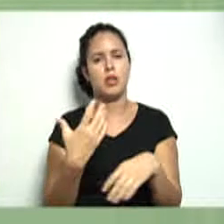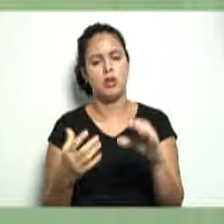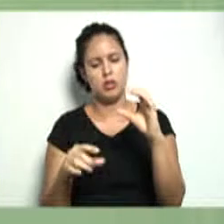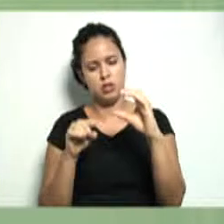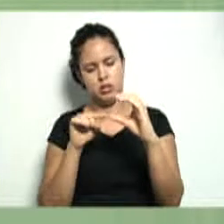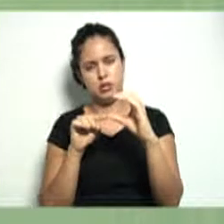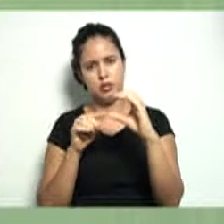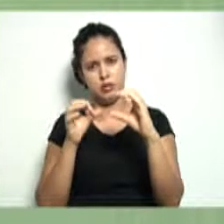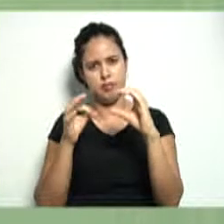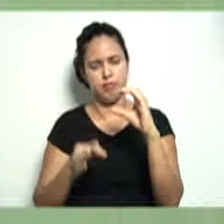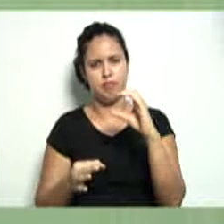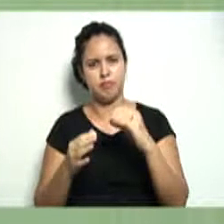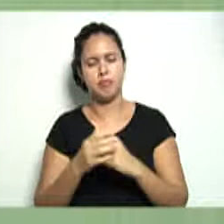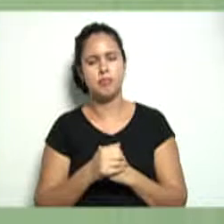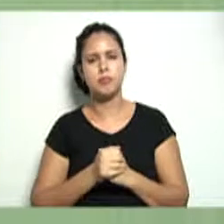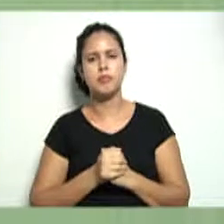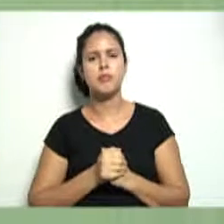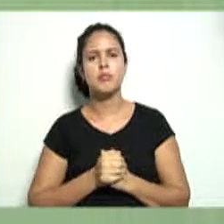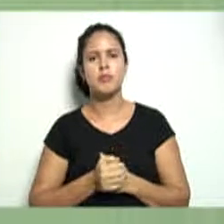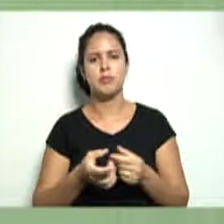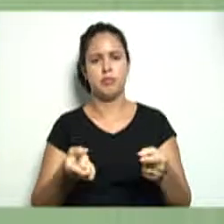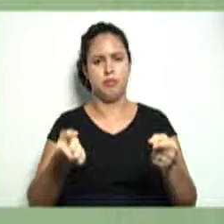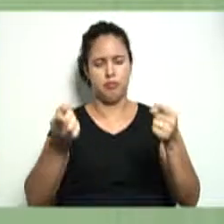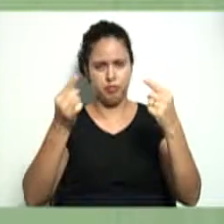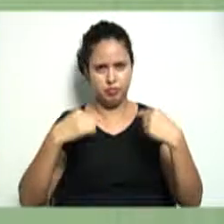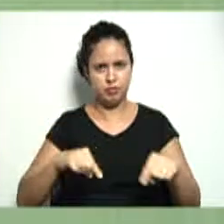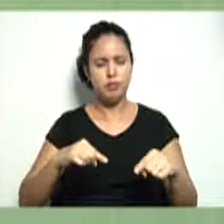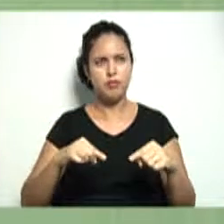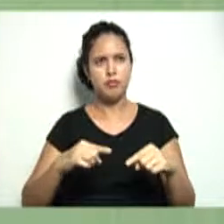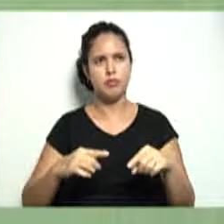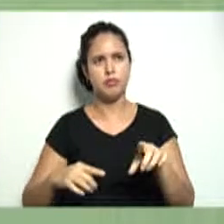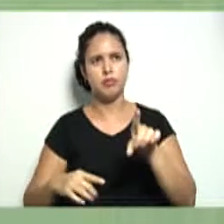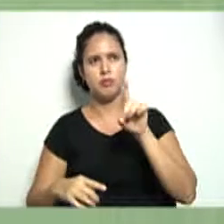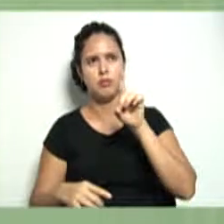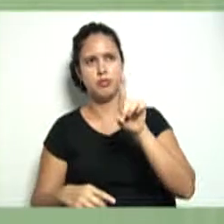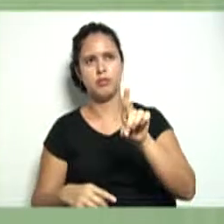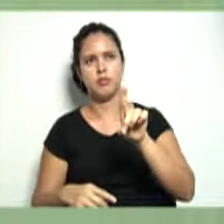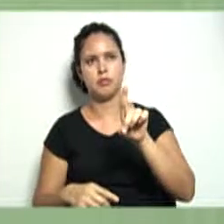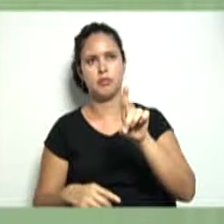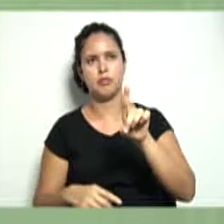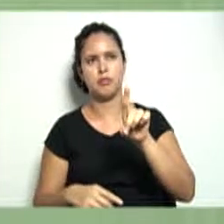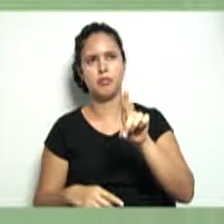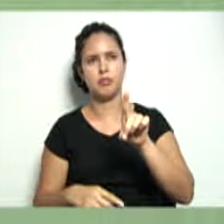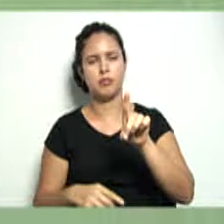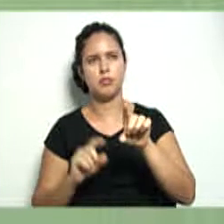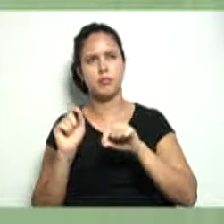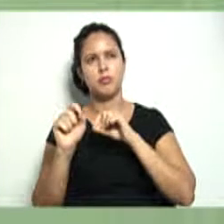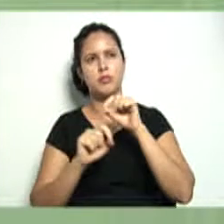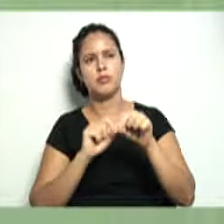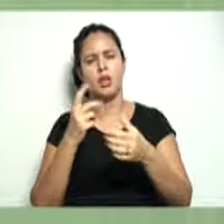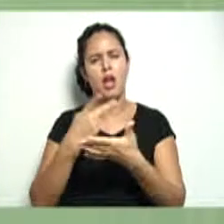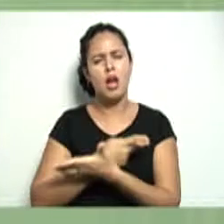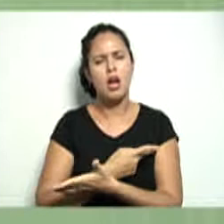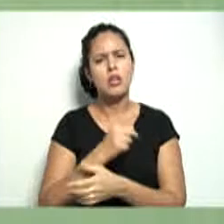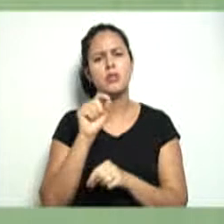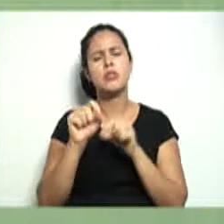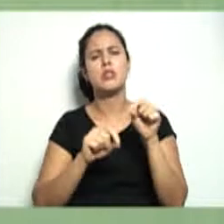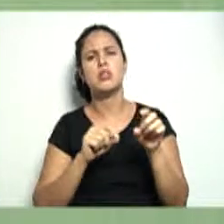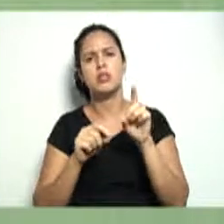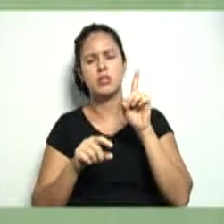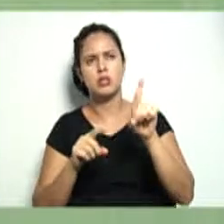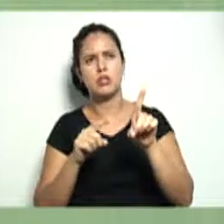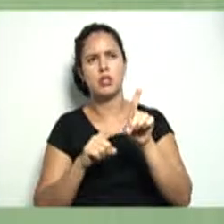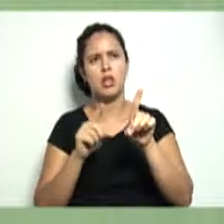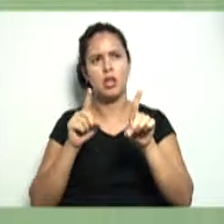correta. Então, a errada vai ser qual? Vai ser o modo